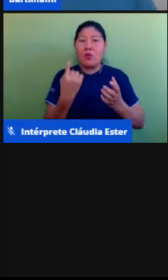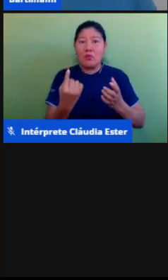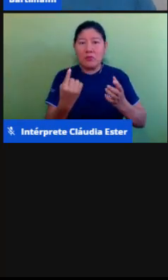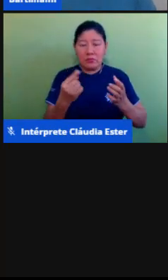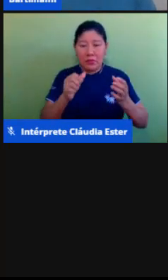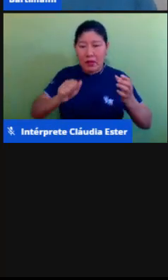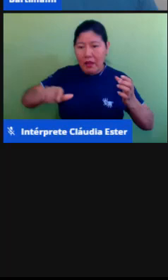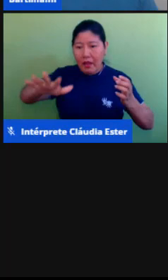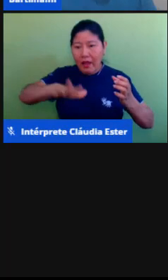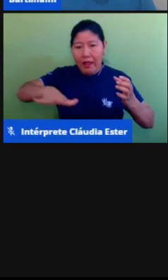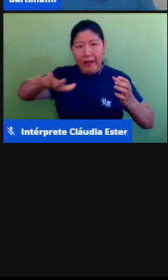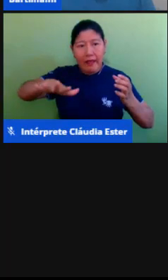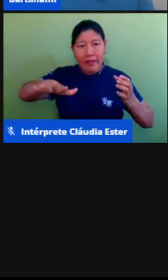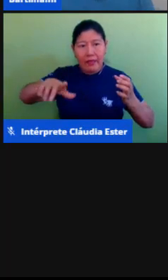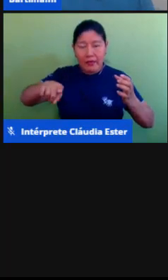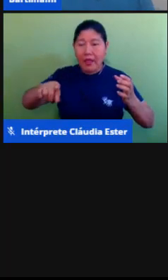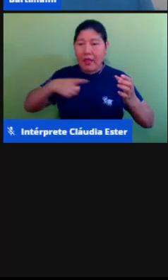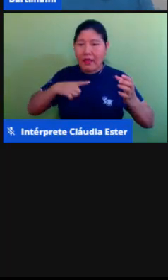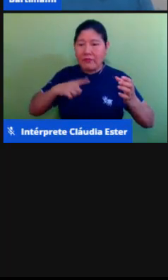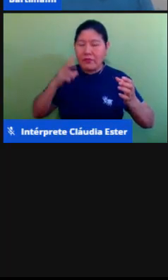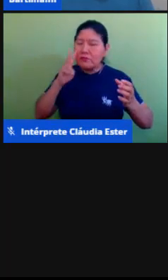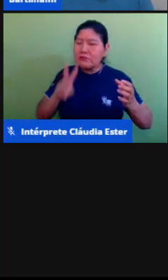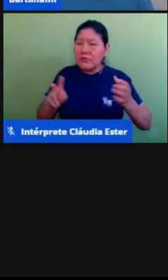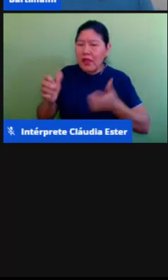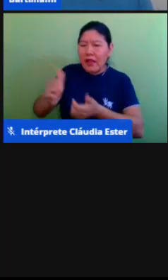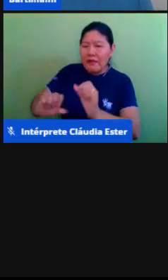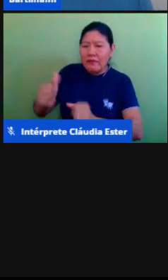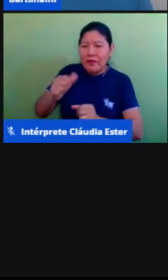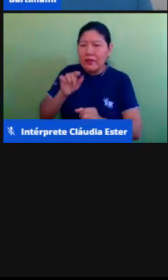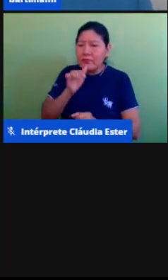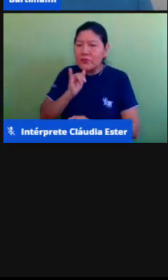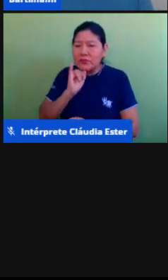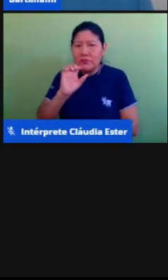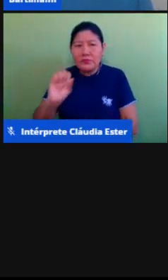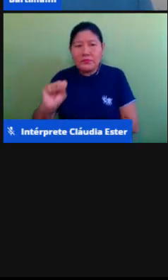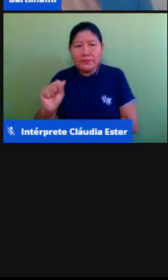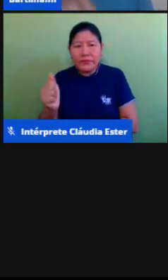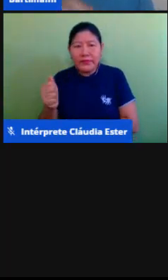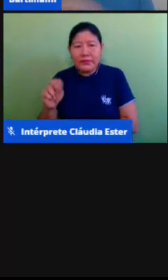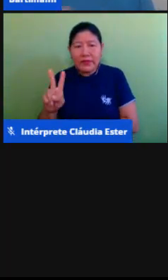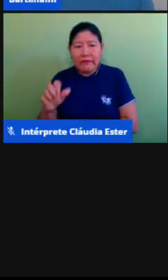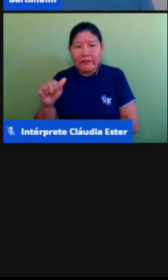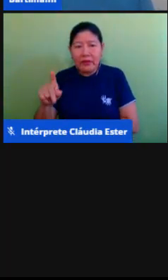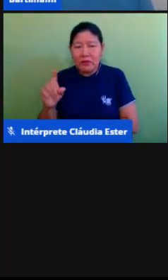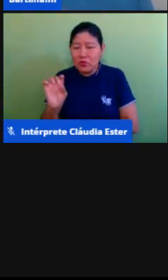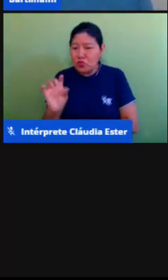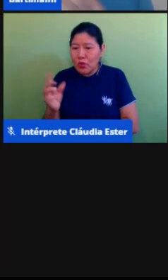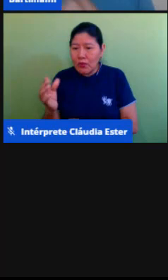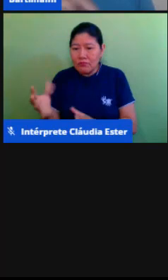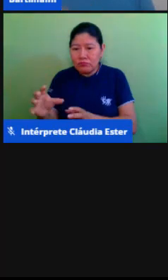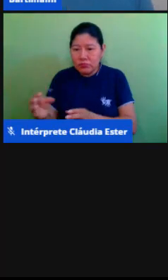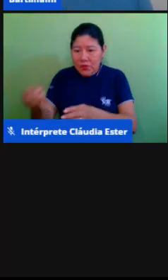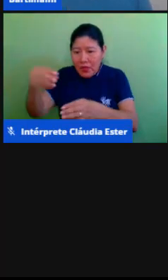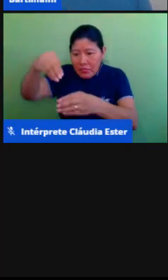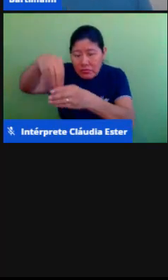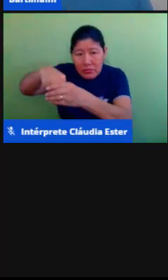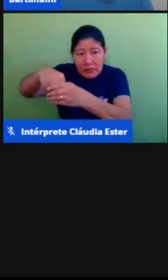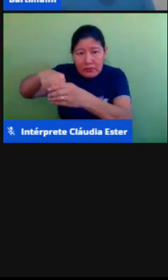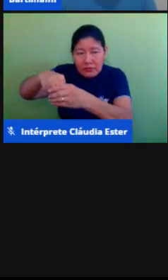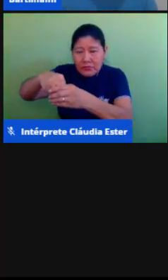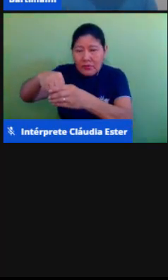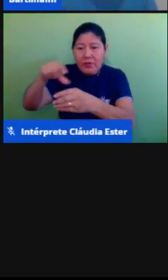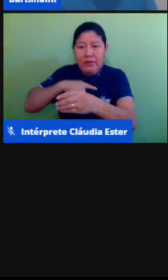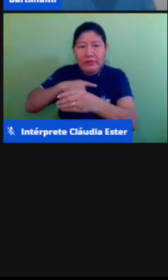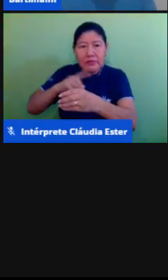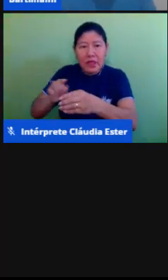área que ela foi caracterizada como savana, né? E ali bem no meio você tem um pixel que está caracterizado